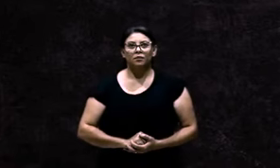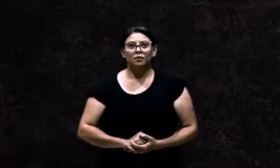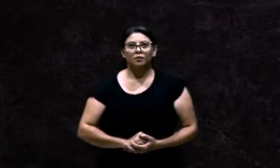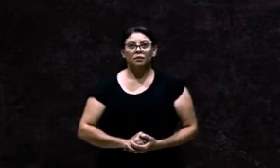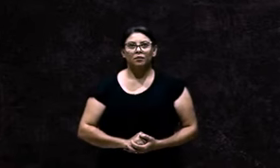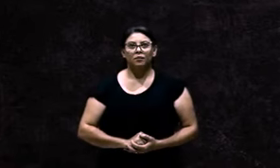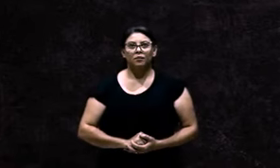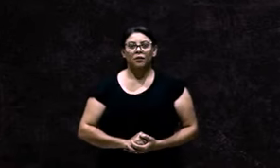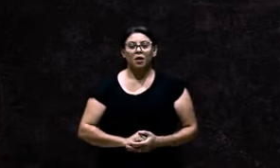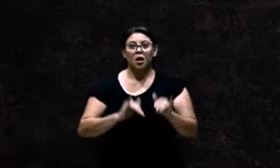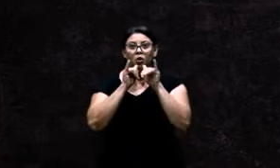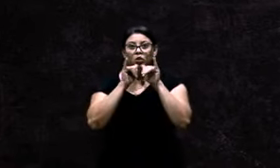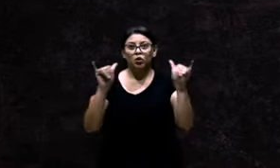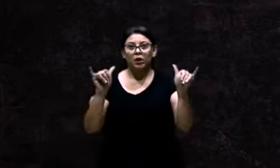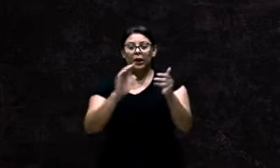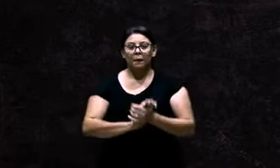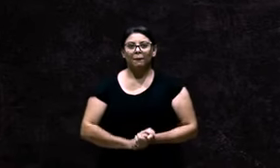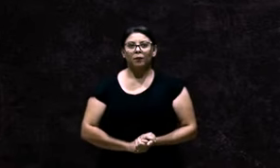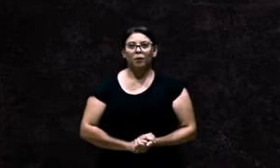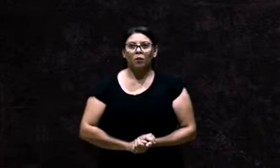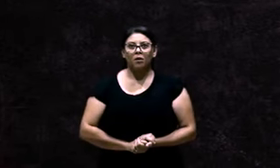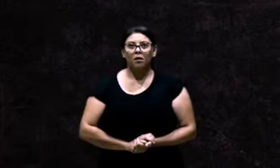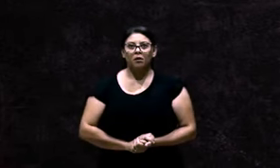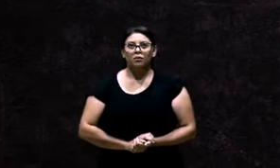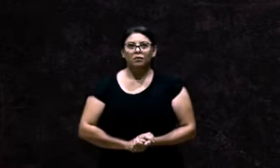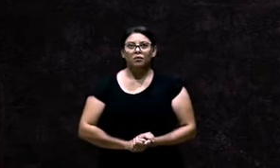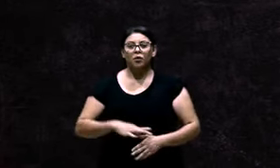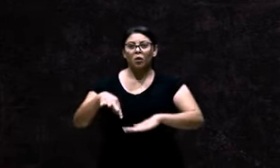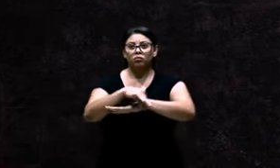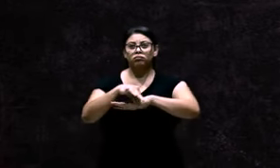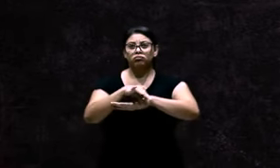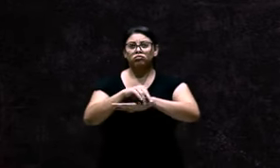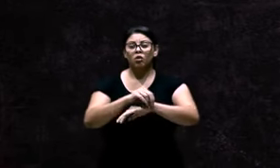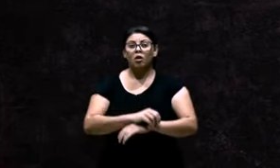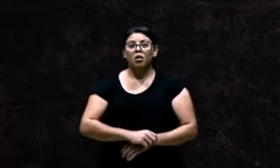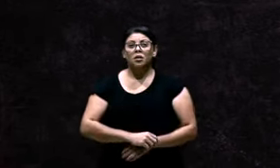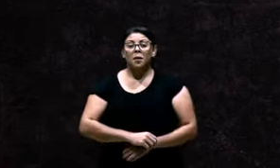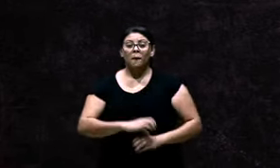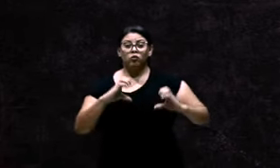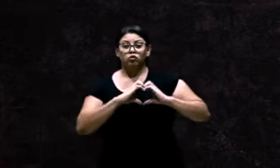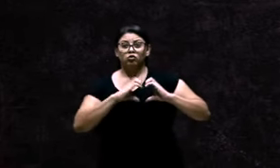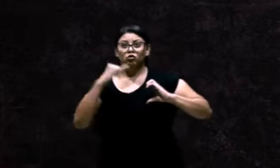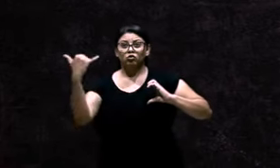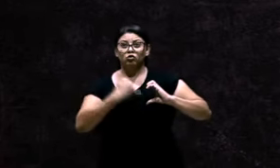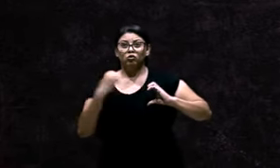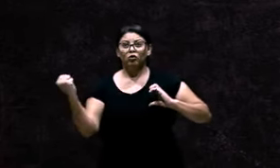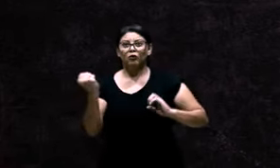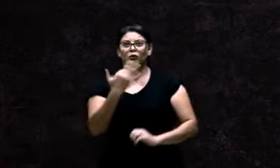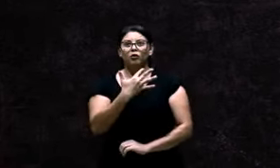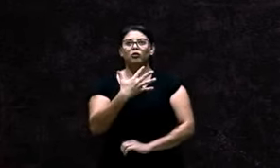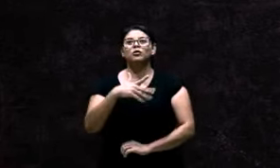Diga bem forte, Deus tem um novo endereço. Deus tem um novo endereço. Deus me chamou para ser esse novo